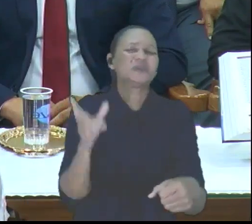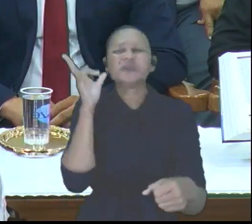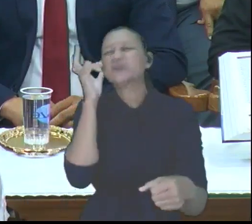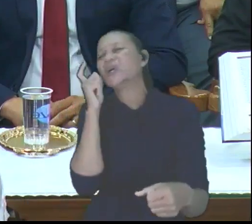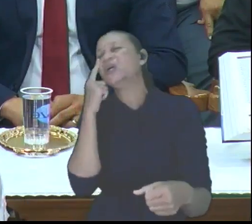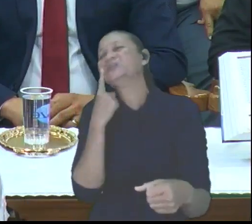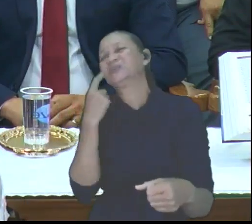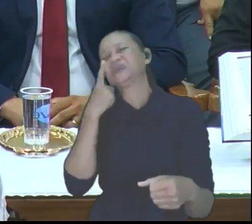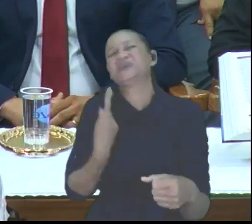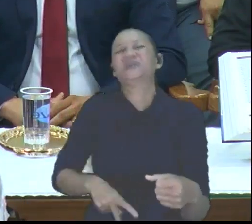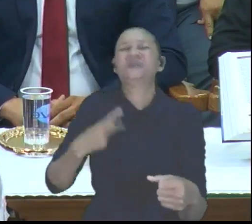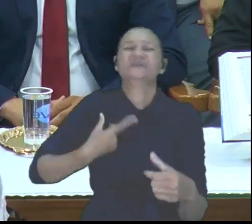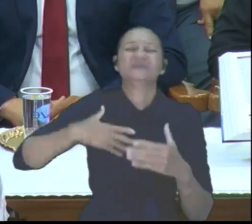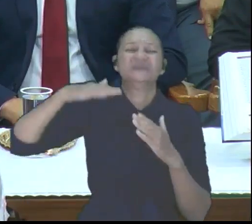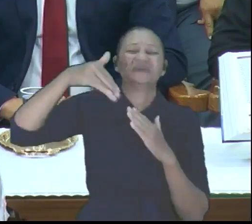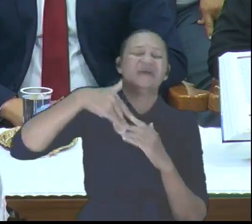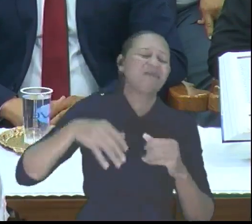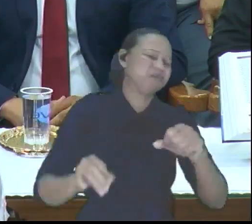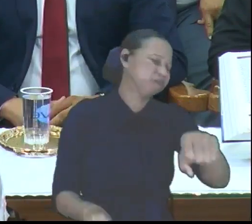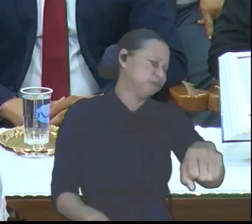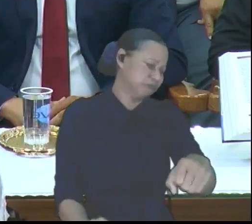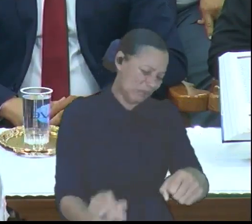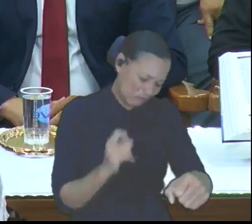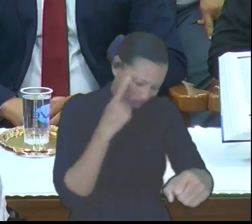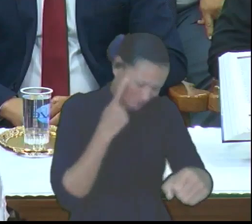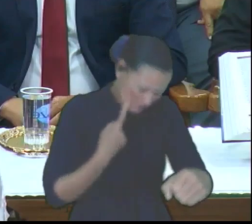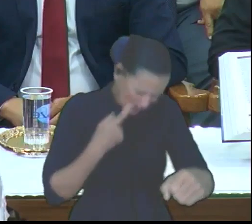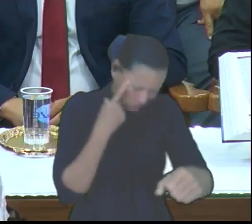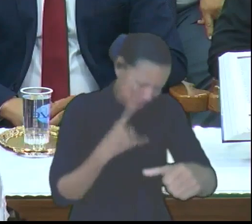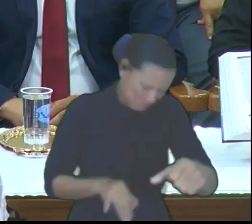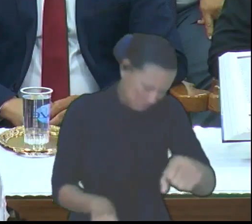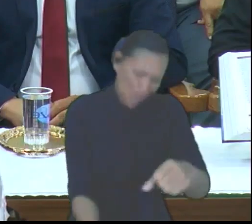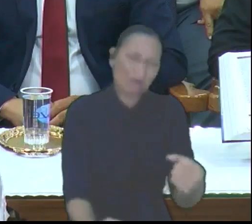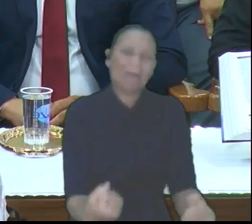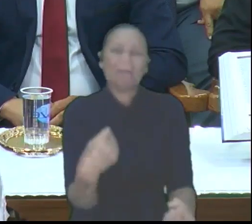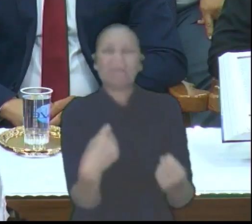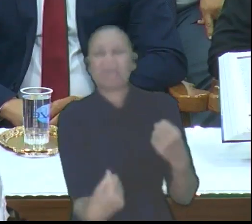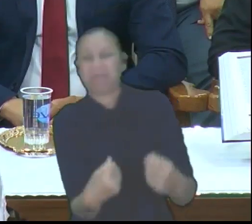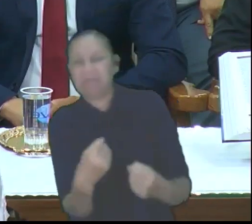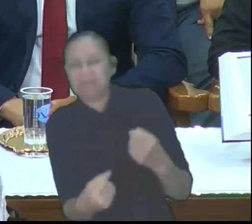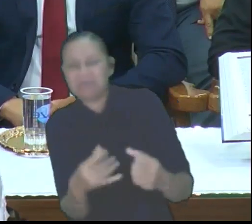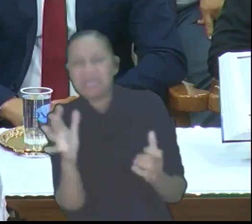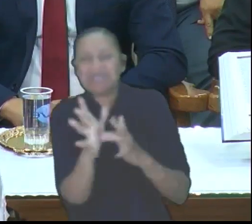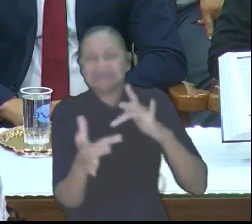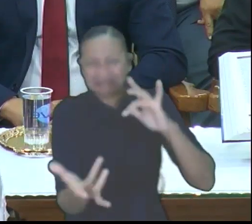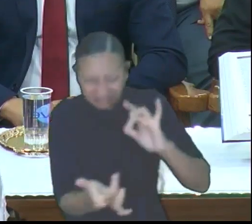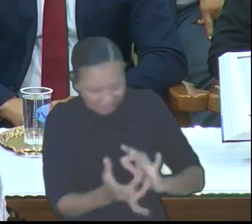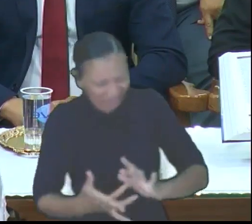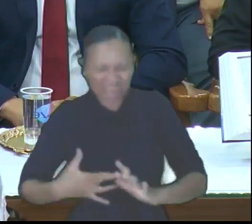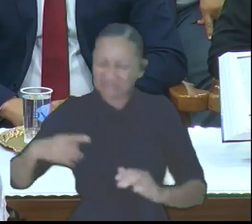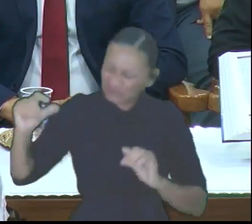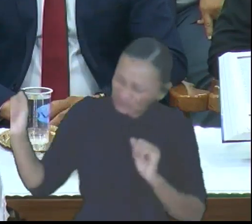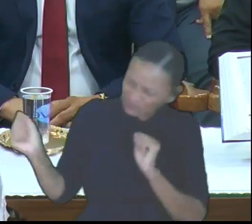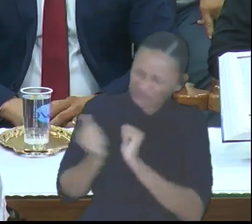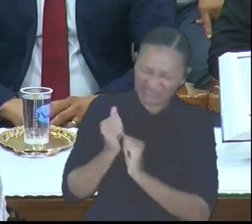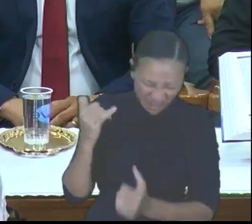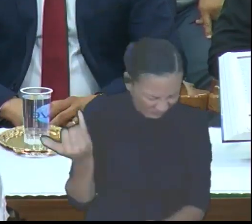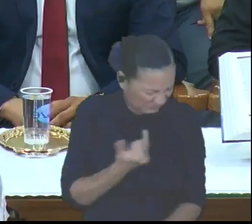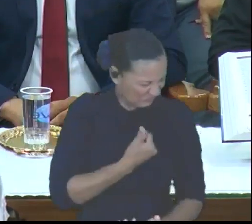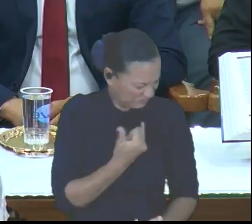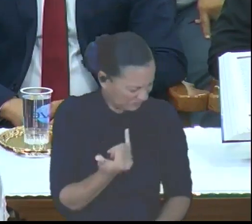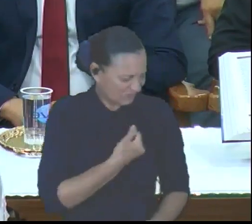ninguém. É você dirigindo e a lágrima descendo, por saber que Jesus está falando com